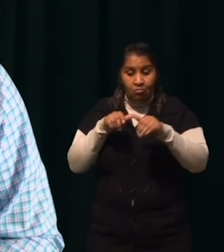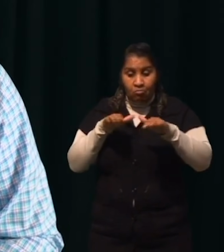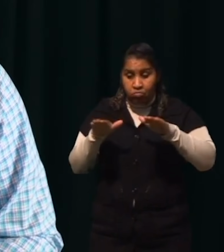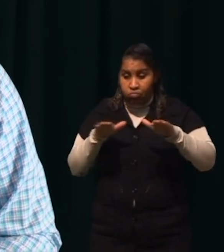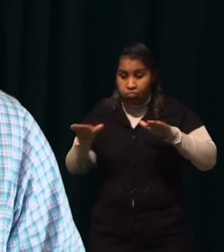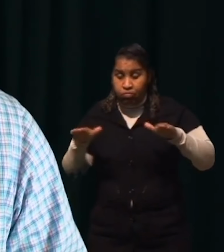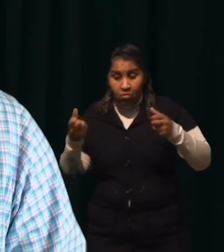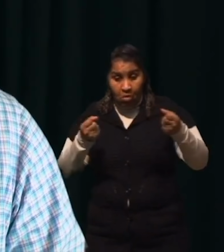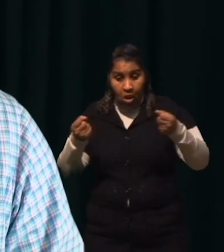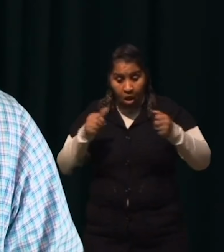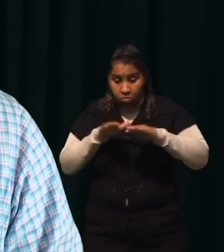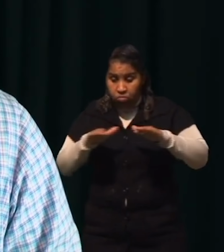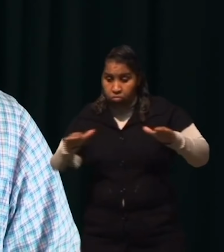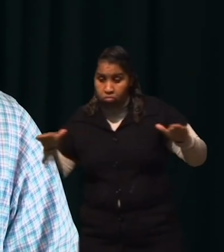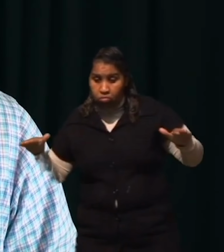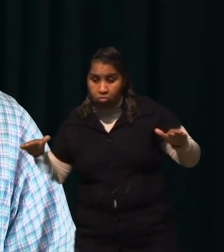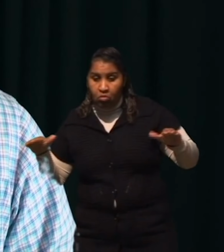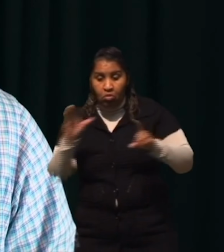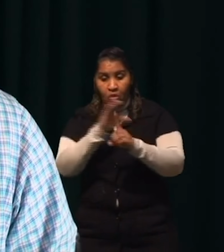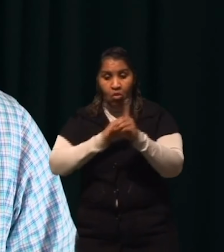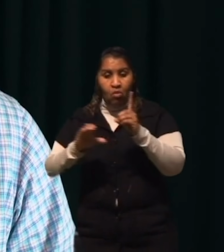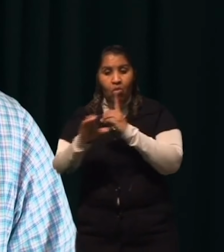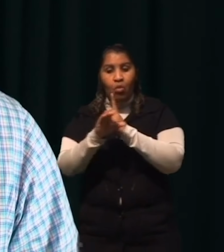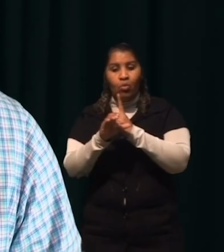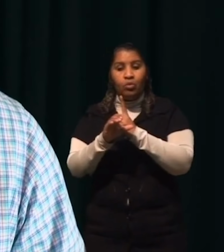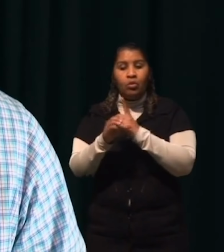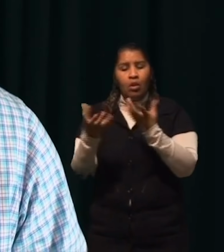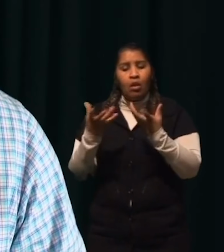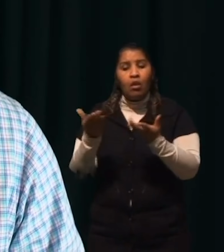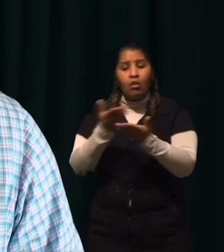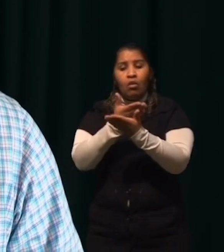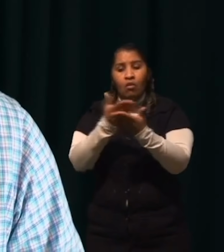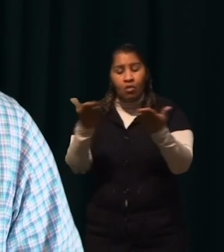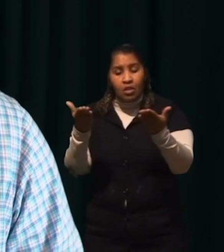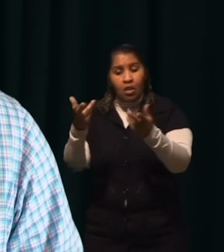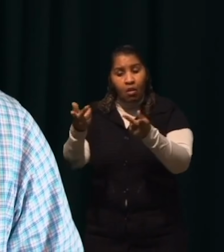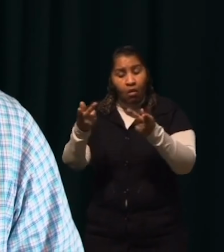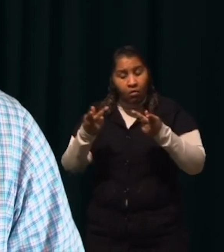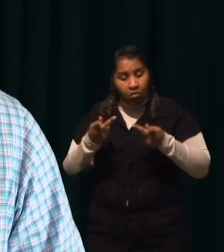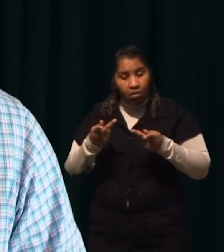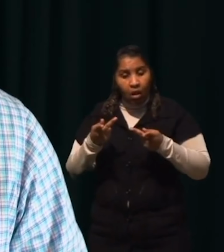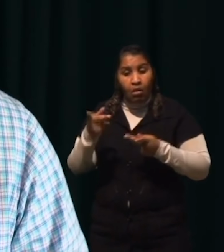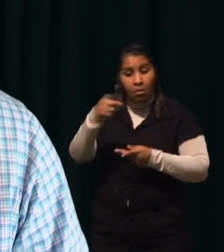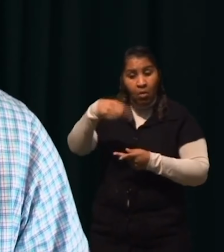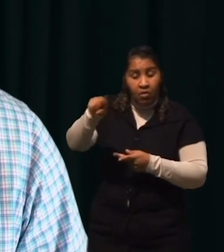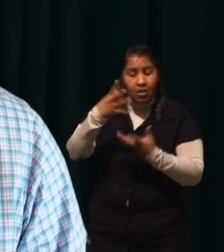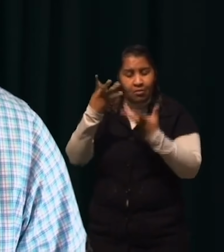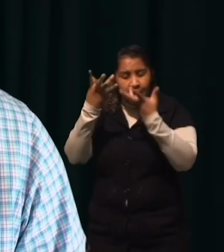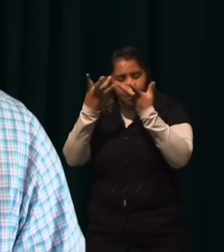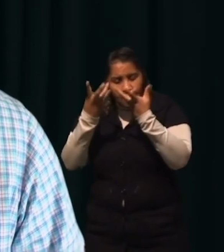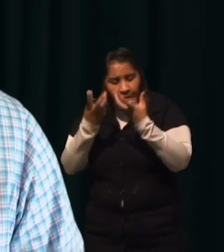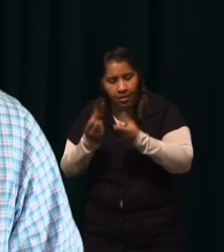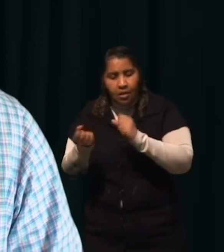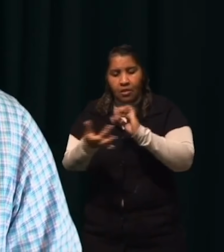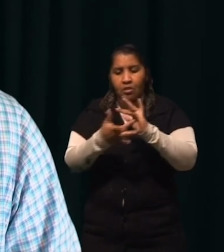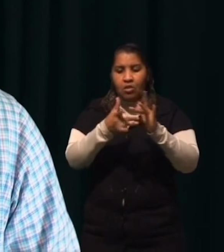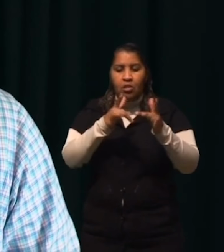Culto, convidando você para receber a Jesus Cristo como Senhor e